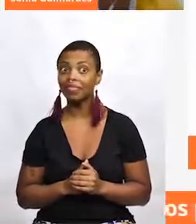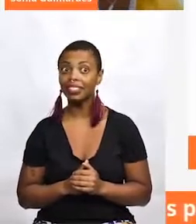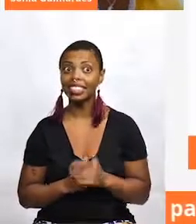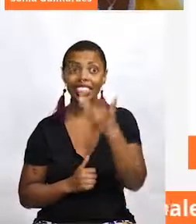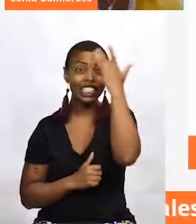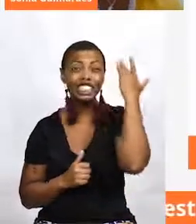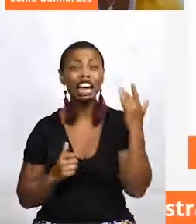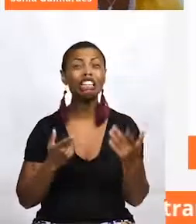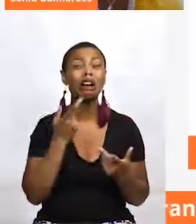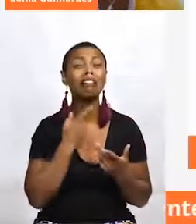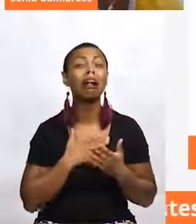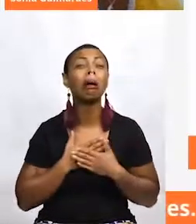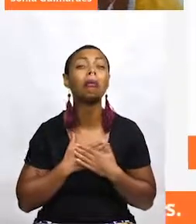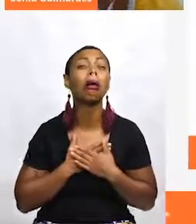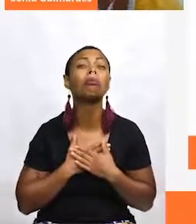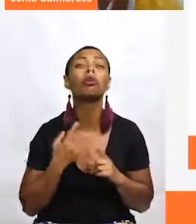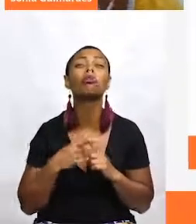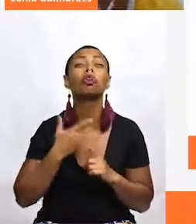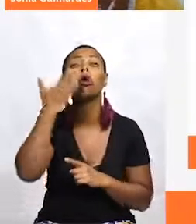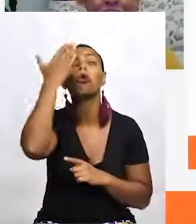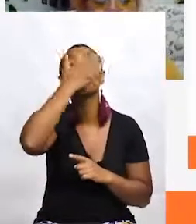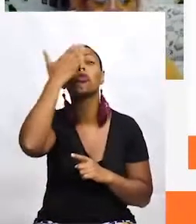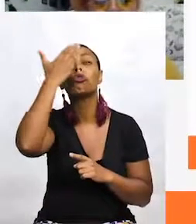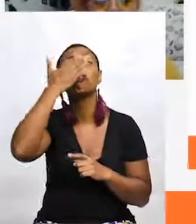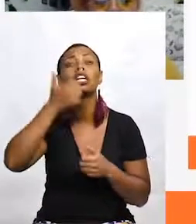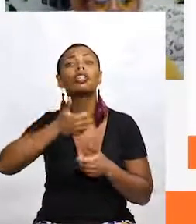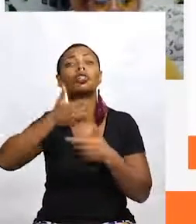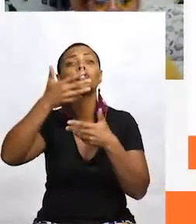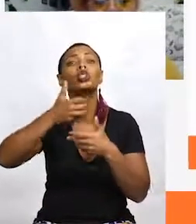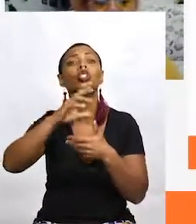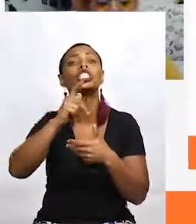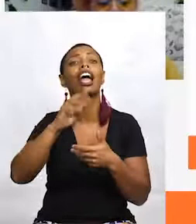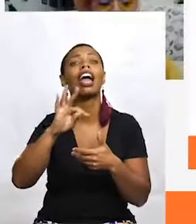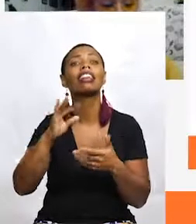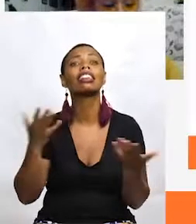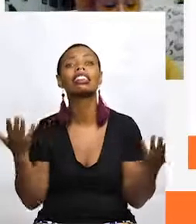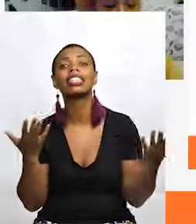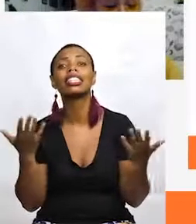Gente, fala comigo, porque eu não vejo mais o chat.